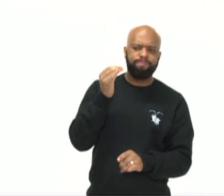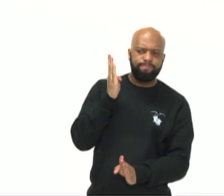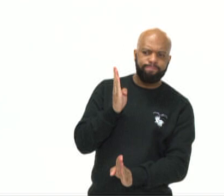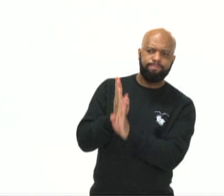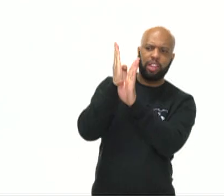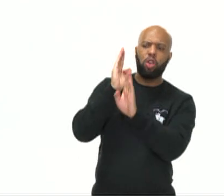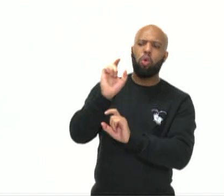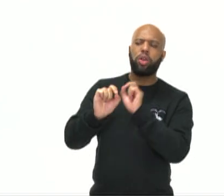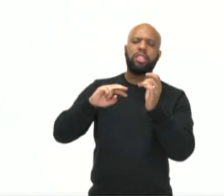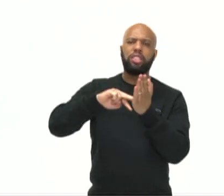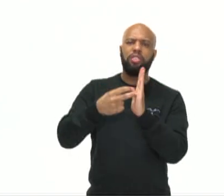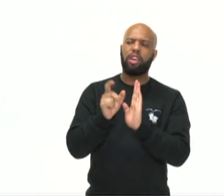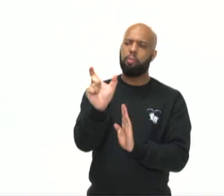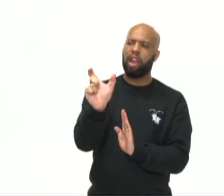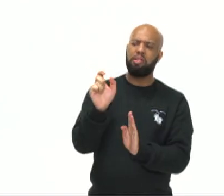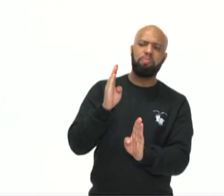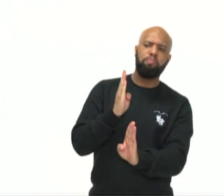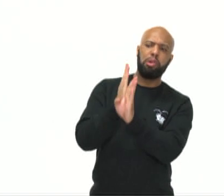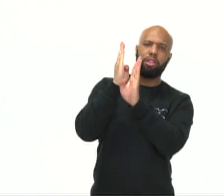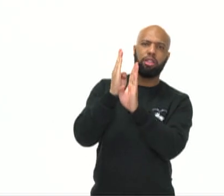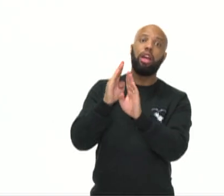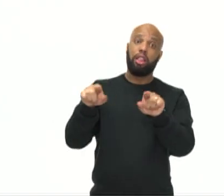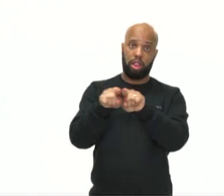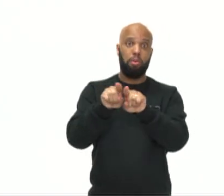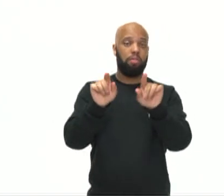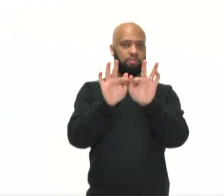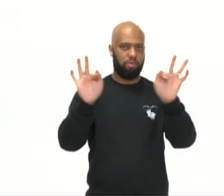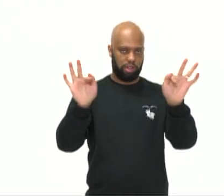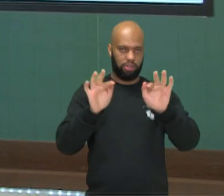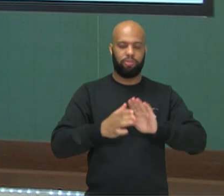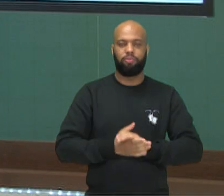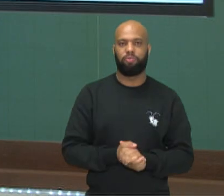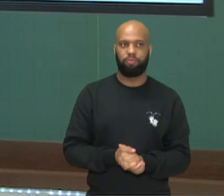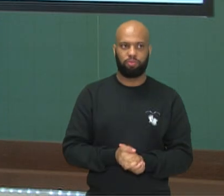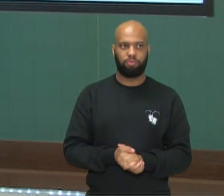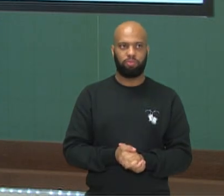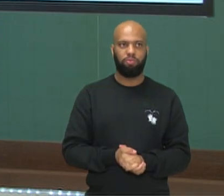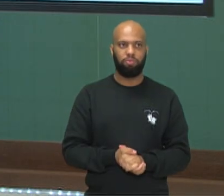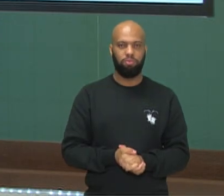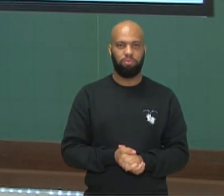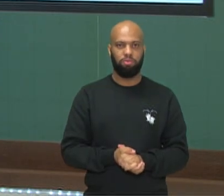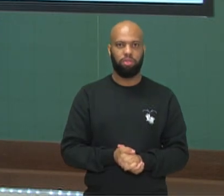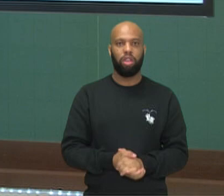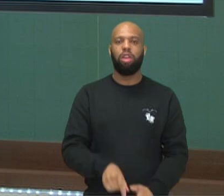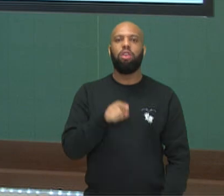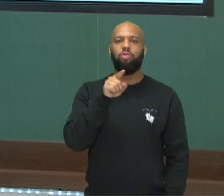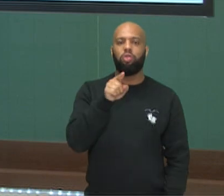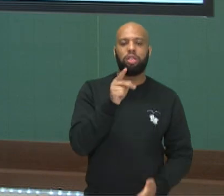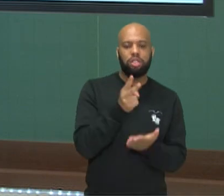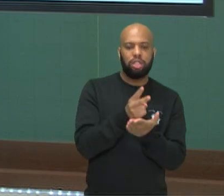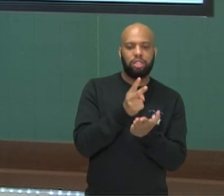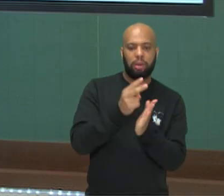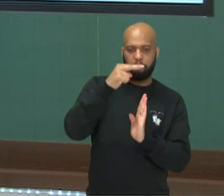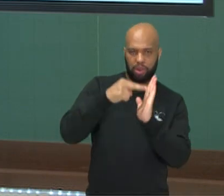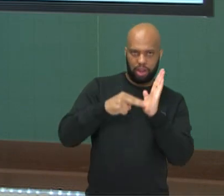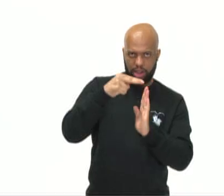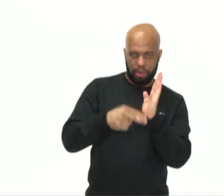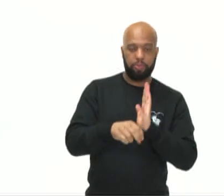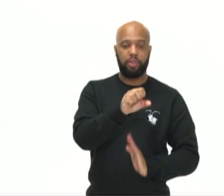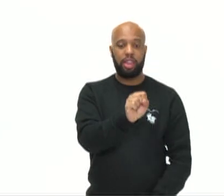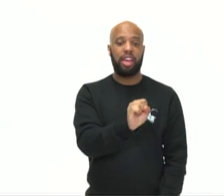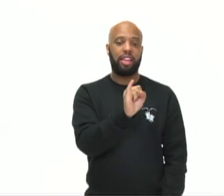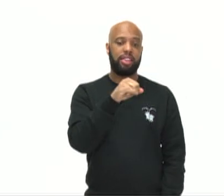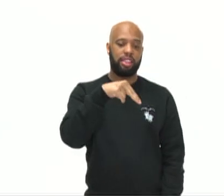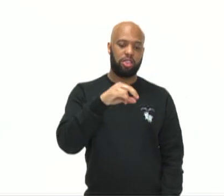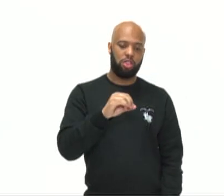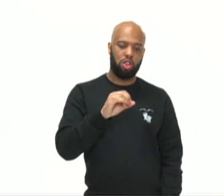o sentido das palavras ou expressões. Vamos lá. Você costuma ler sinopse? Na